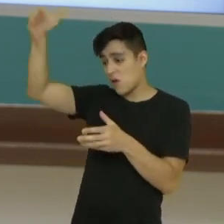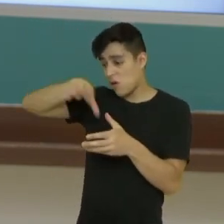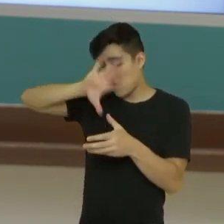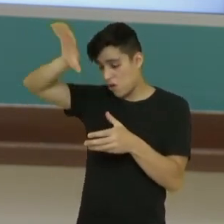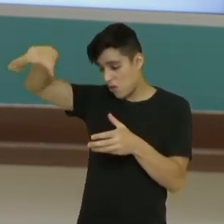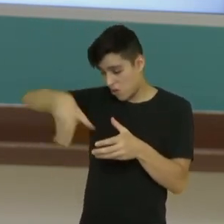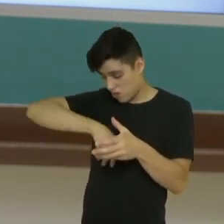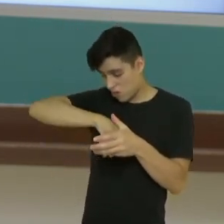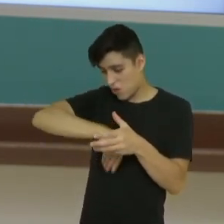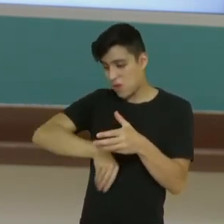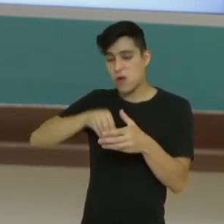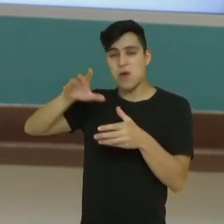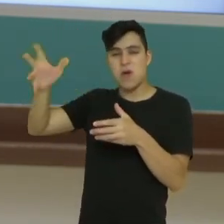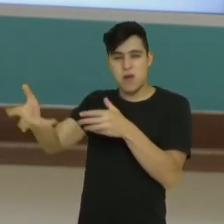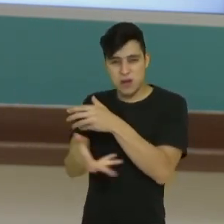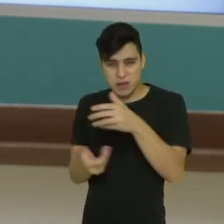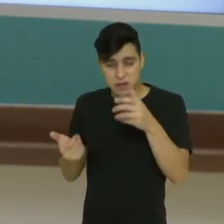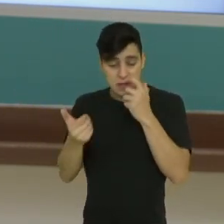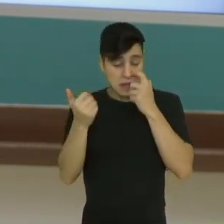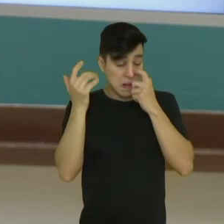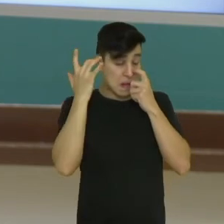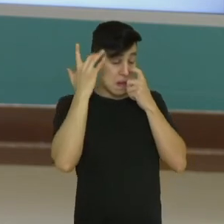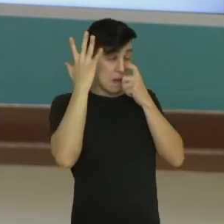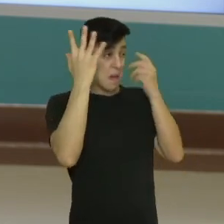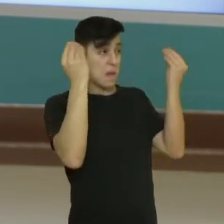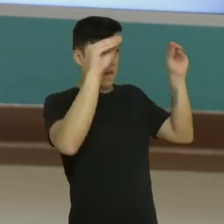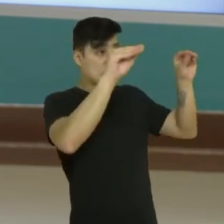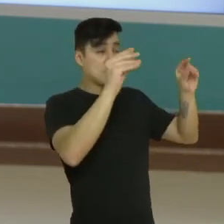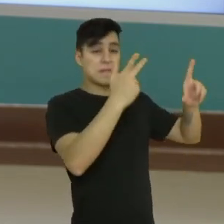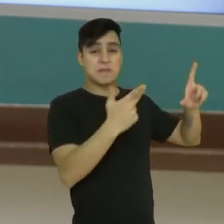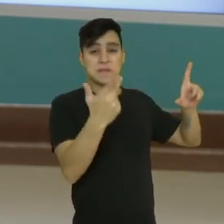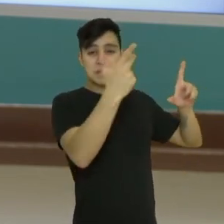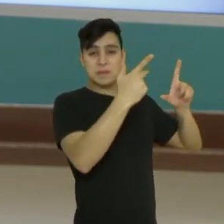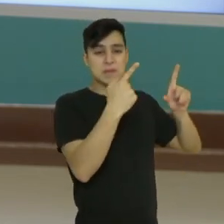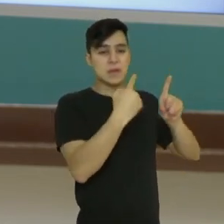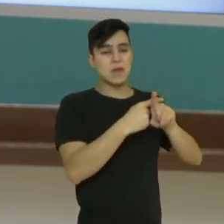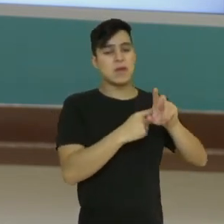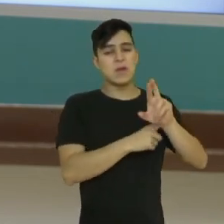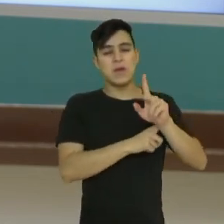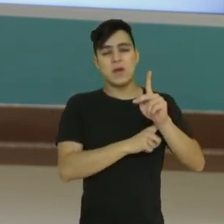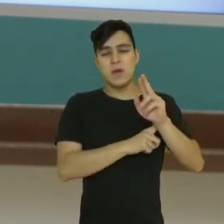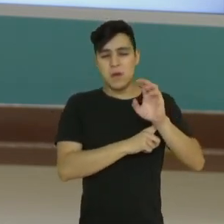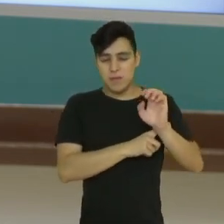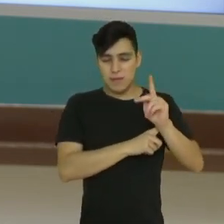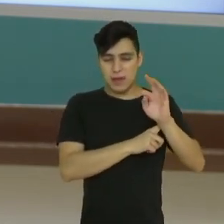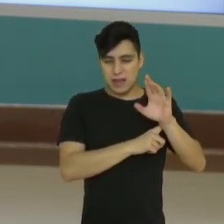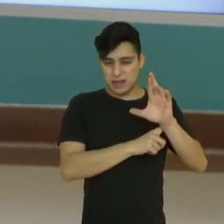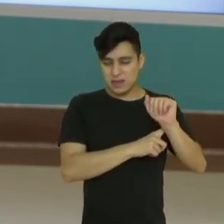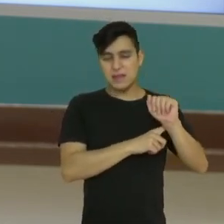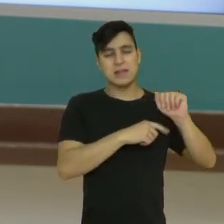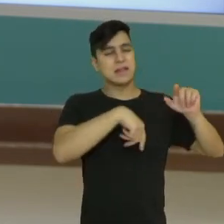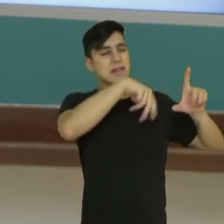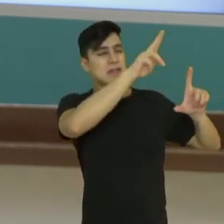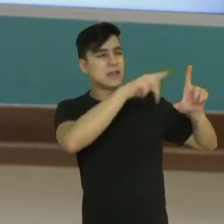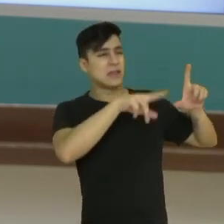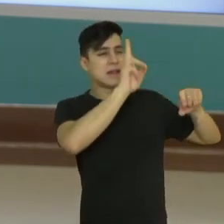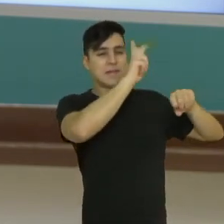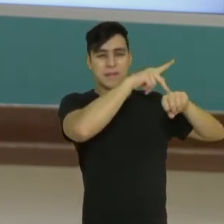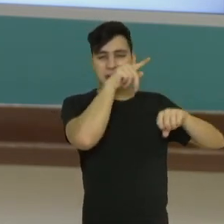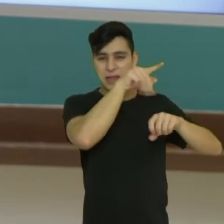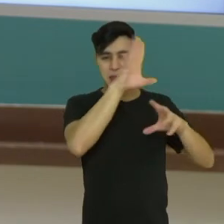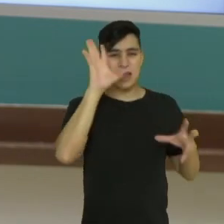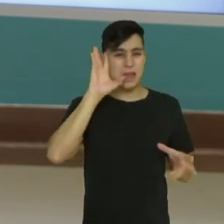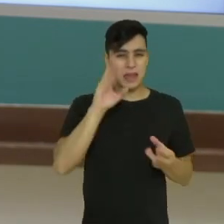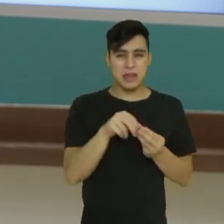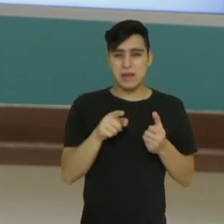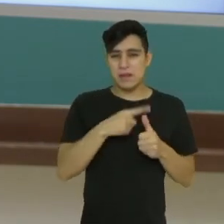muito mais fácil, que estava ali na parede 24 horas por dia. Tanto é que rupe significa pedra, então desenhar na pedra, rupestre. Então isso é um resumo dessa